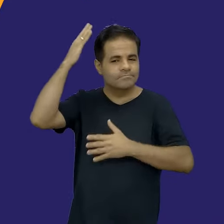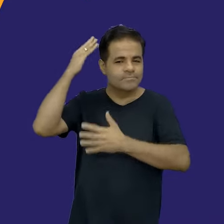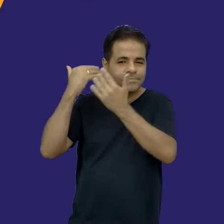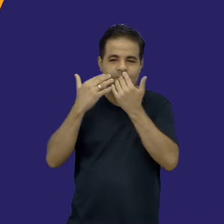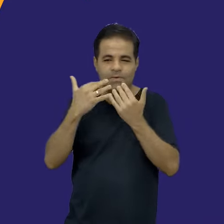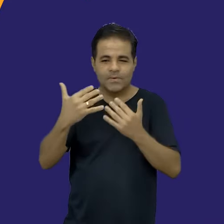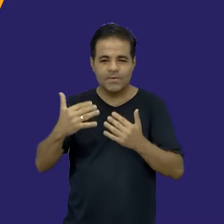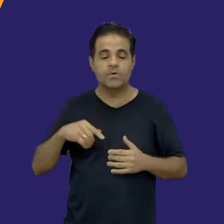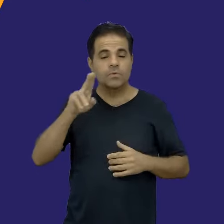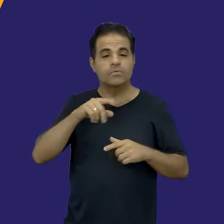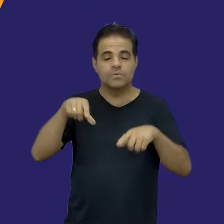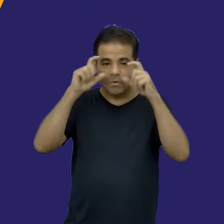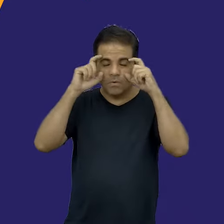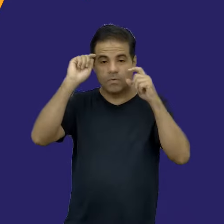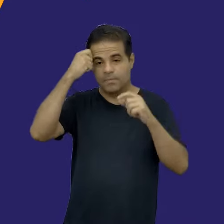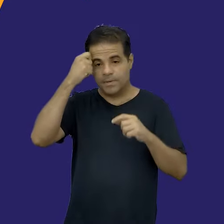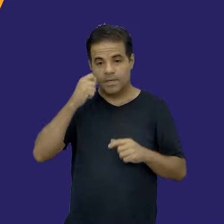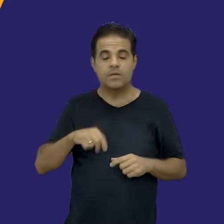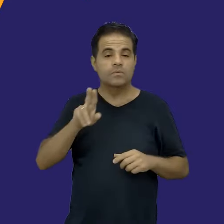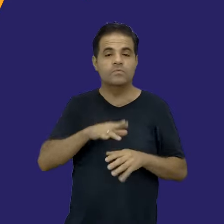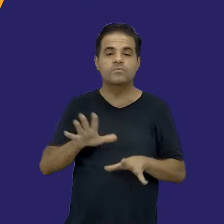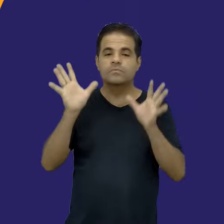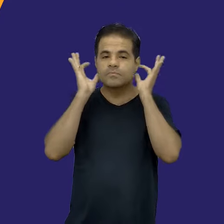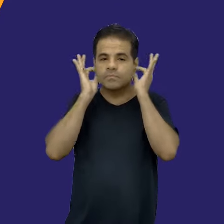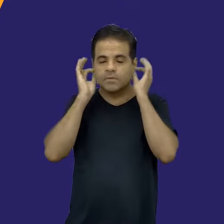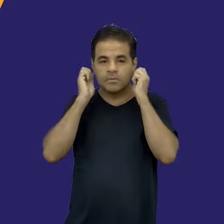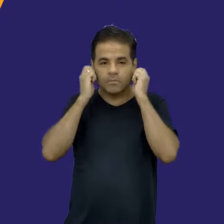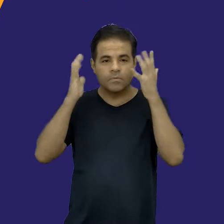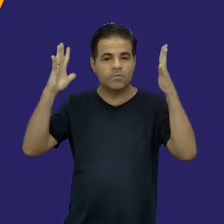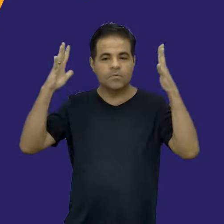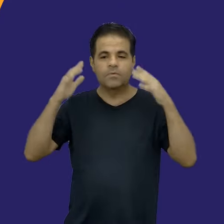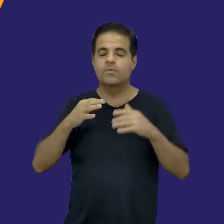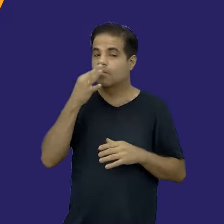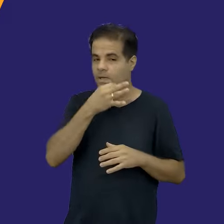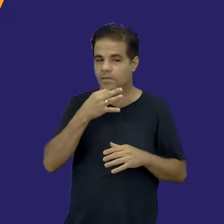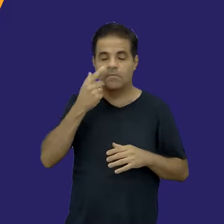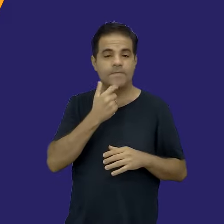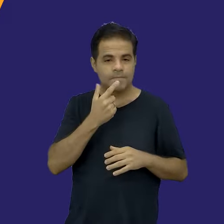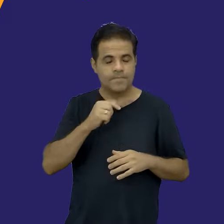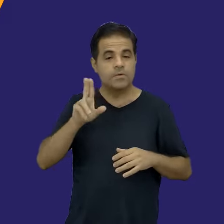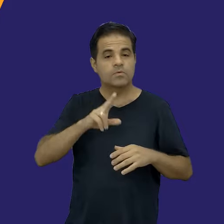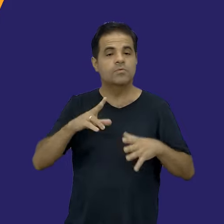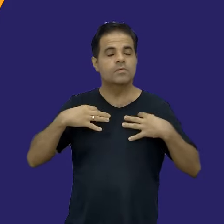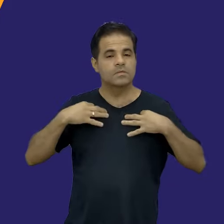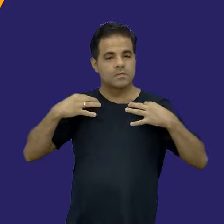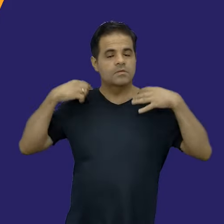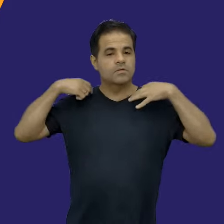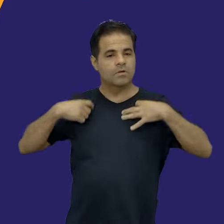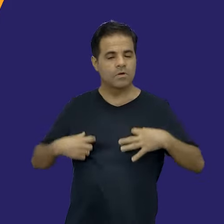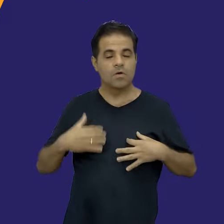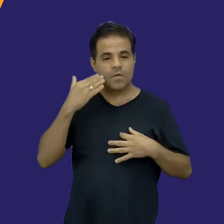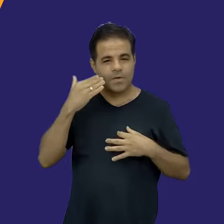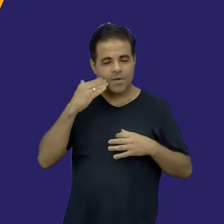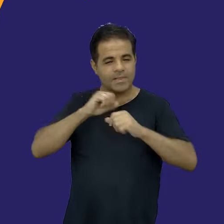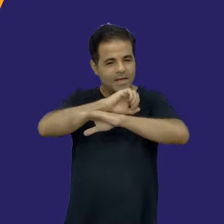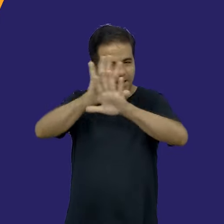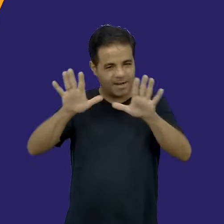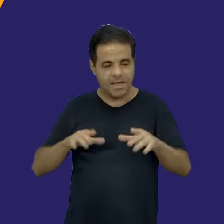um óculos preto, uso brincos dourados, um batom vermelho. Eu estou vestida com uma regata rosa